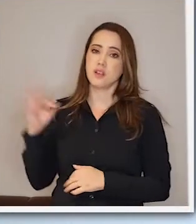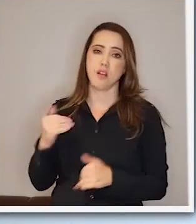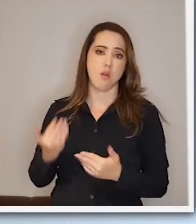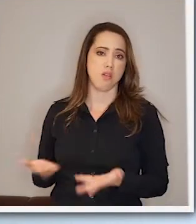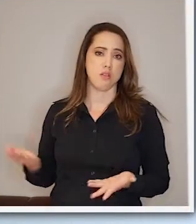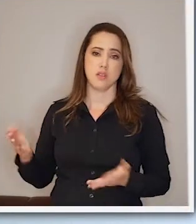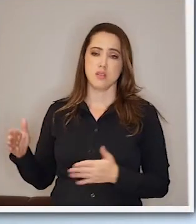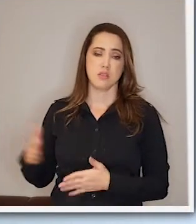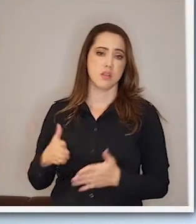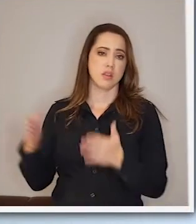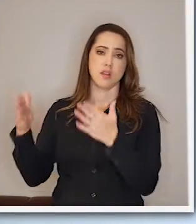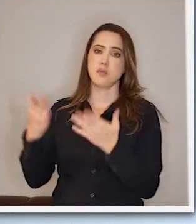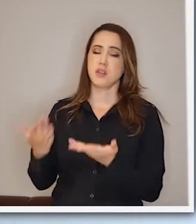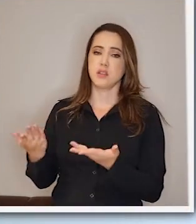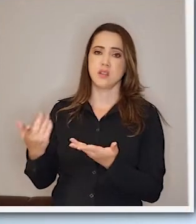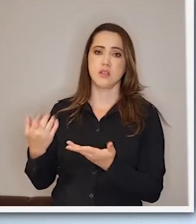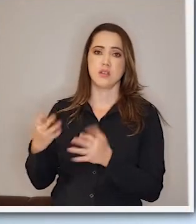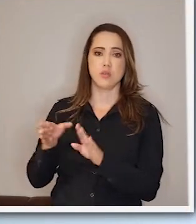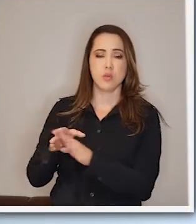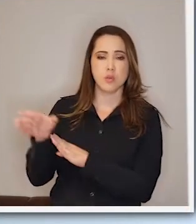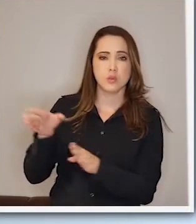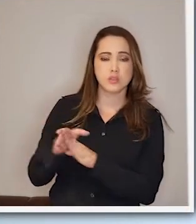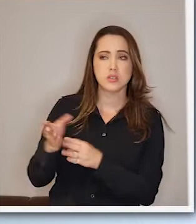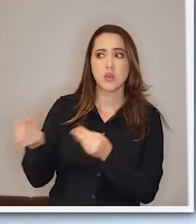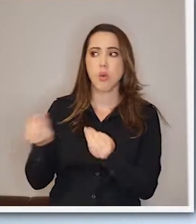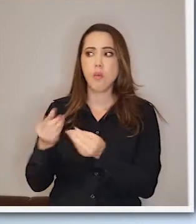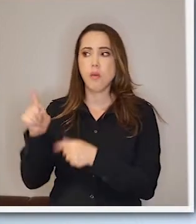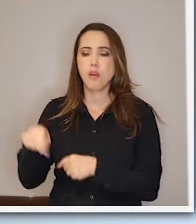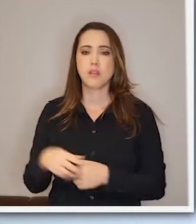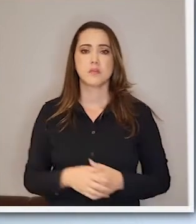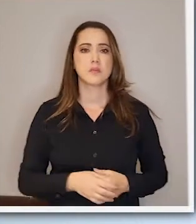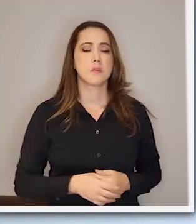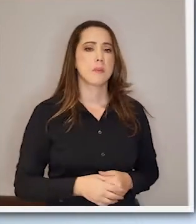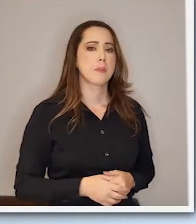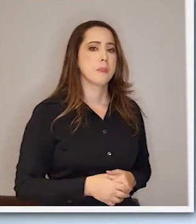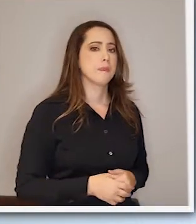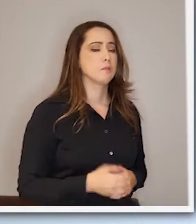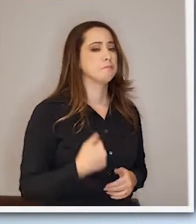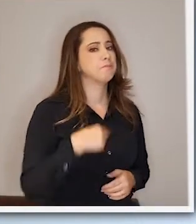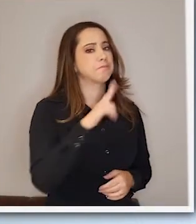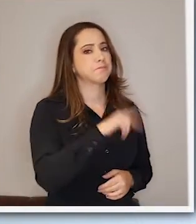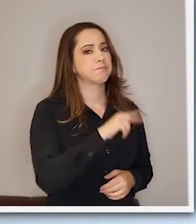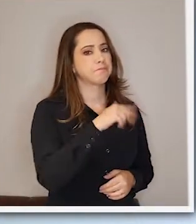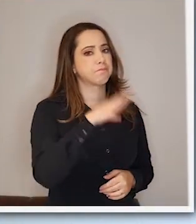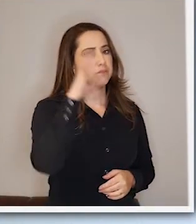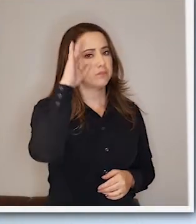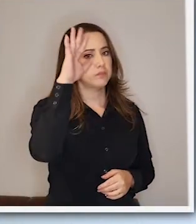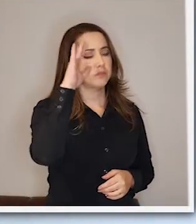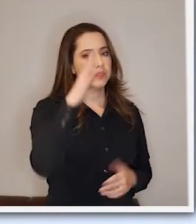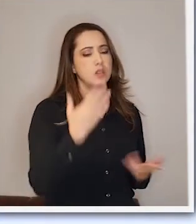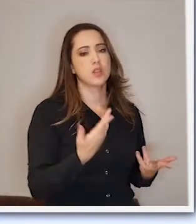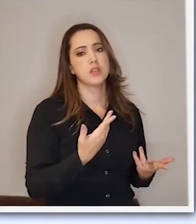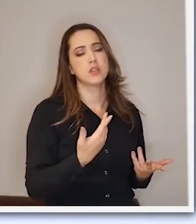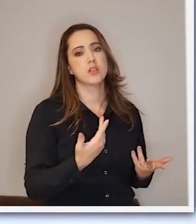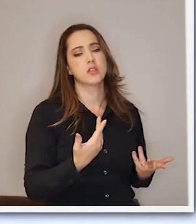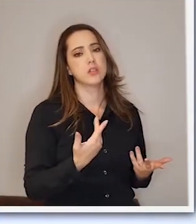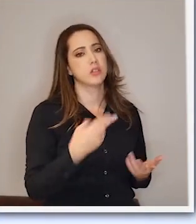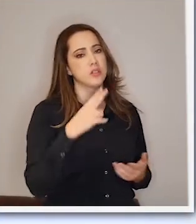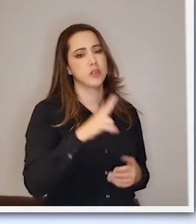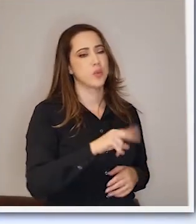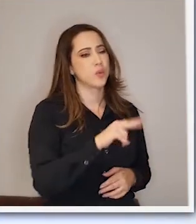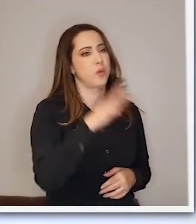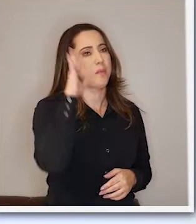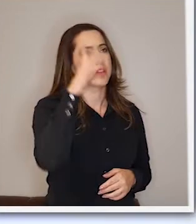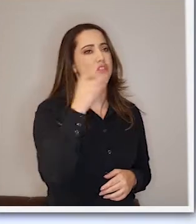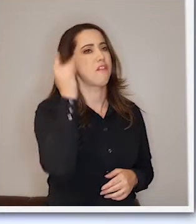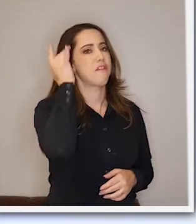Isso não vai ser... Os caminhos vão ser bem complicados? Com certeza. Eu nunca imaginei que vai ser... Nunca imaginei,